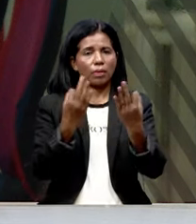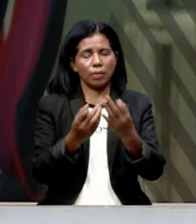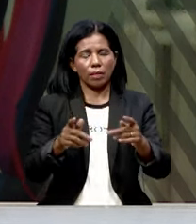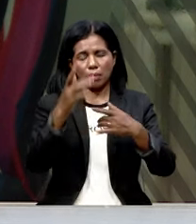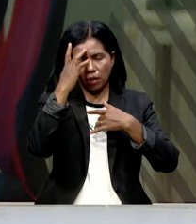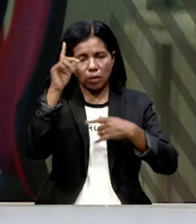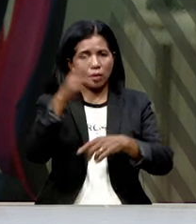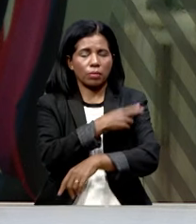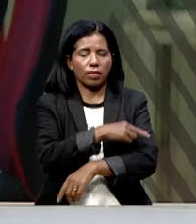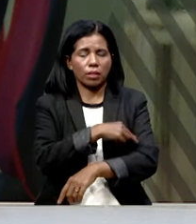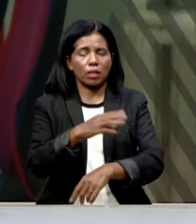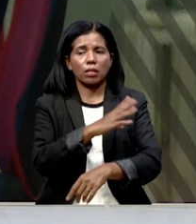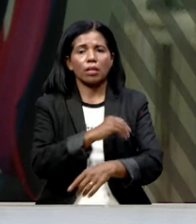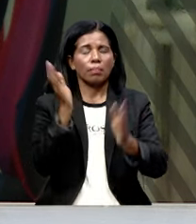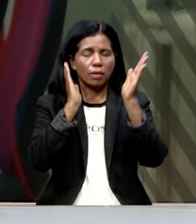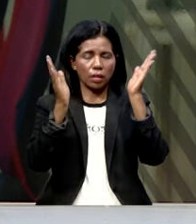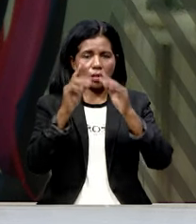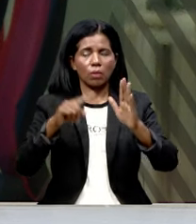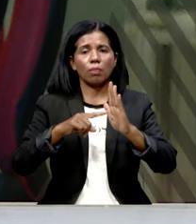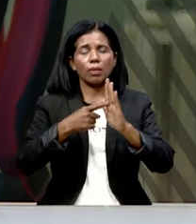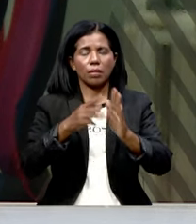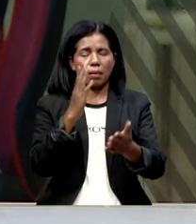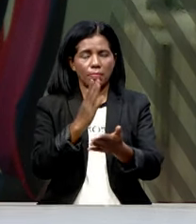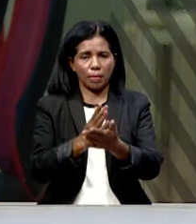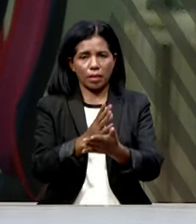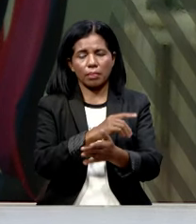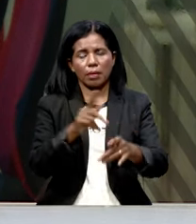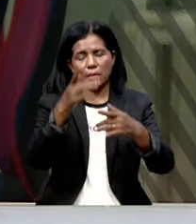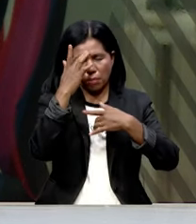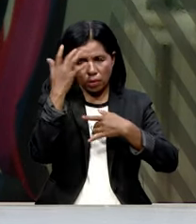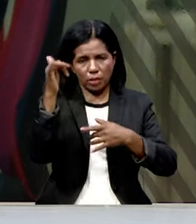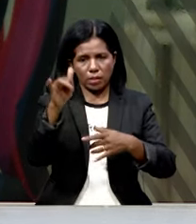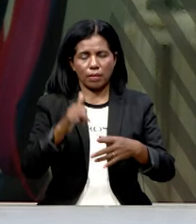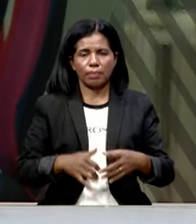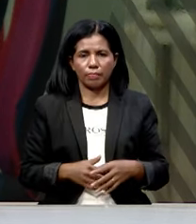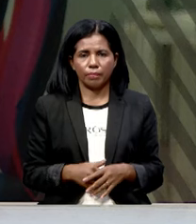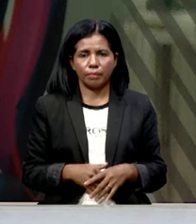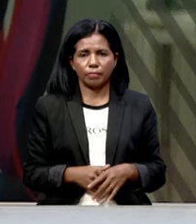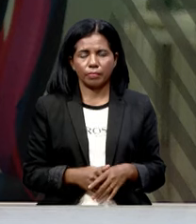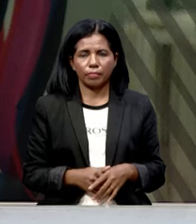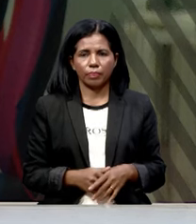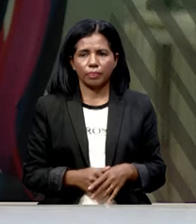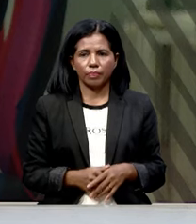confirma kata ko hospital ya Kuala Lumpur, Malásia, hahuha par tratamento ba paciente Sira.